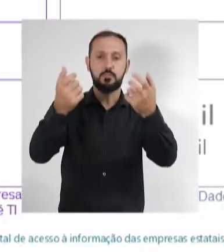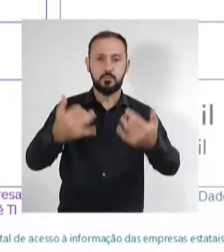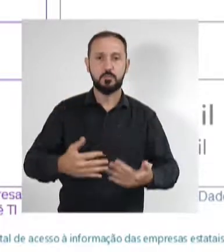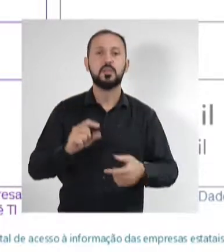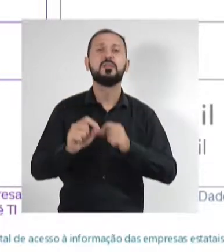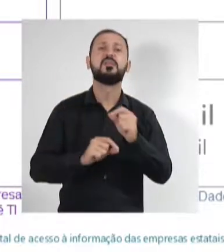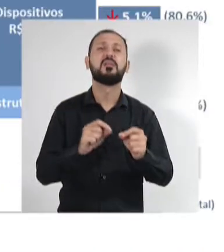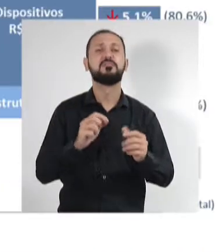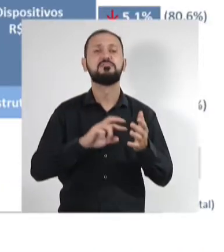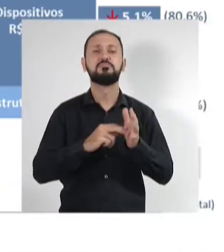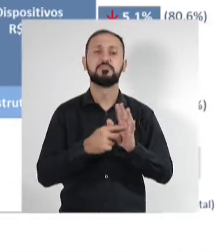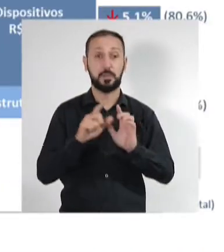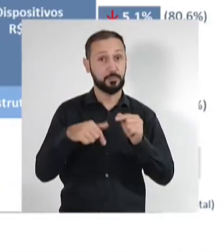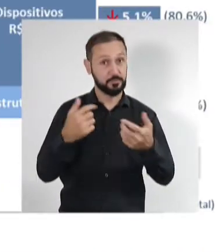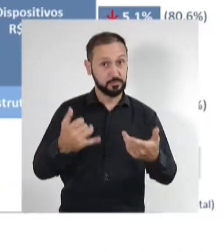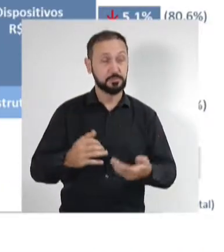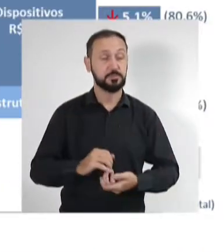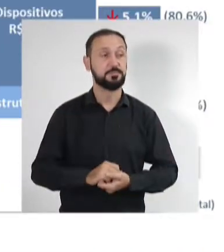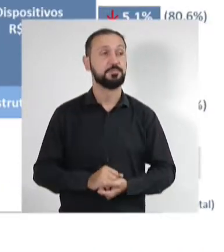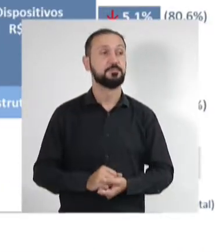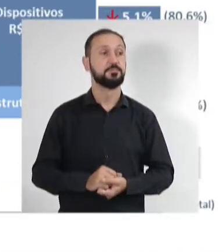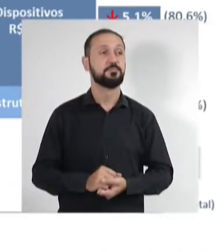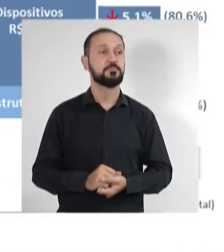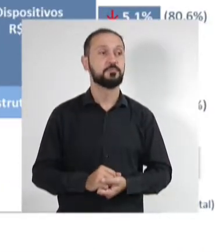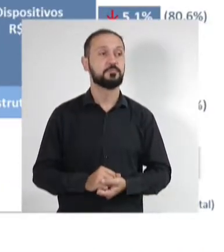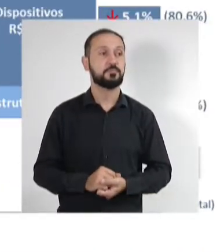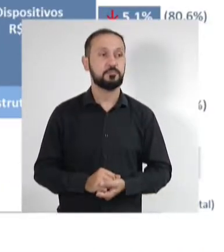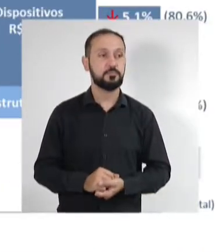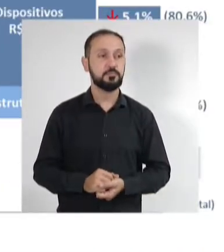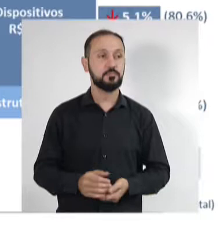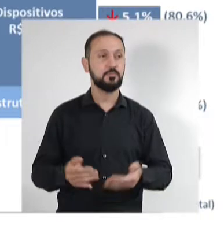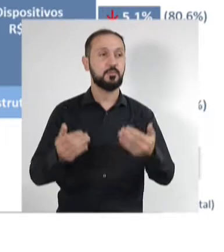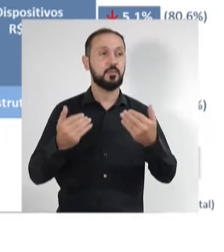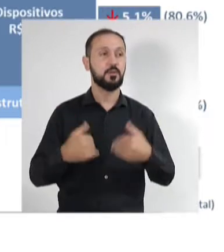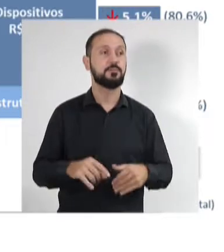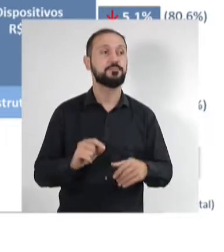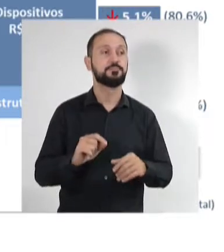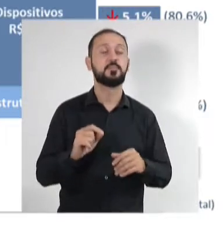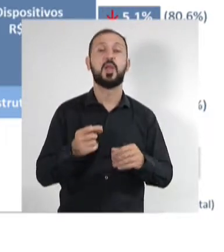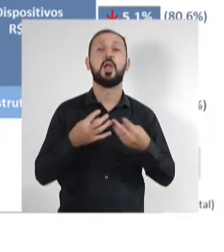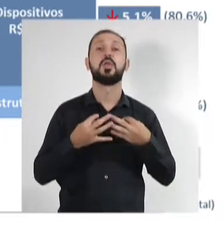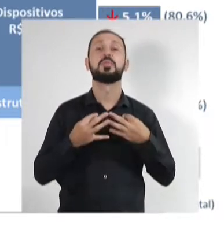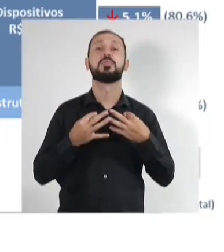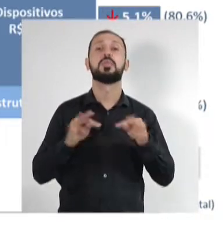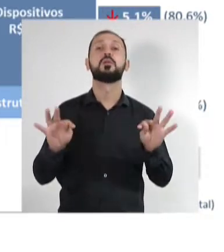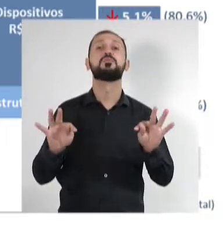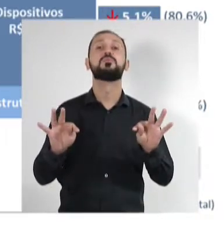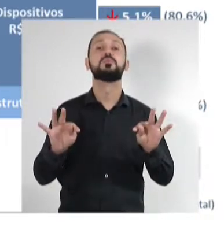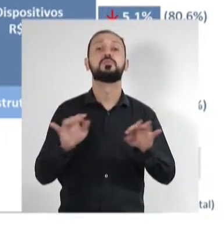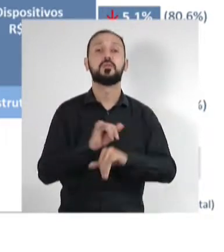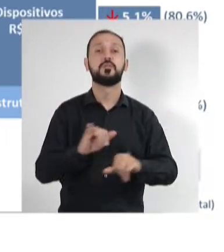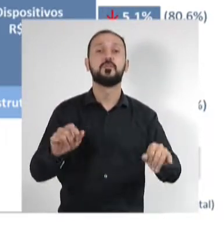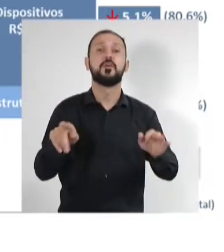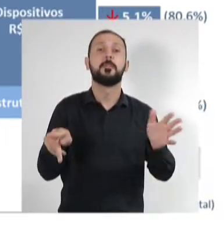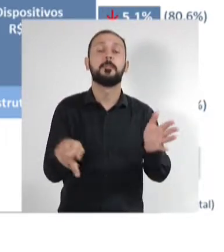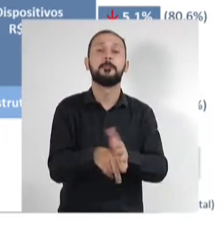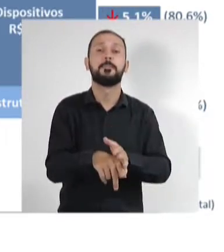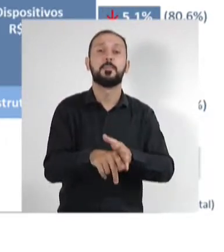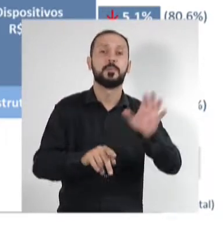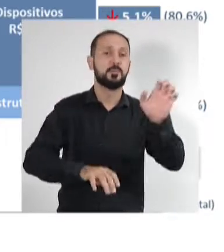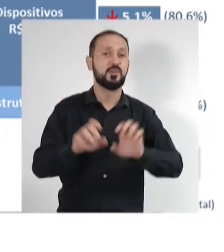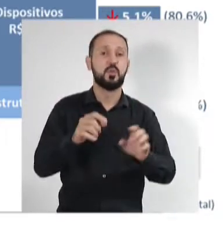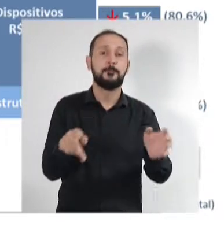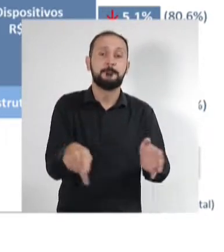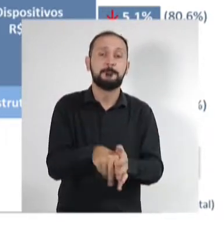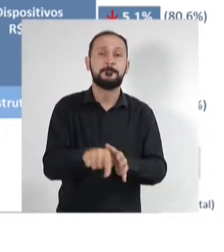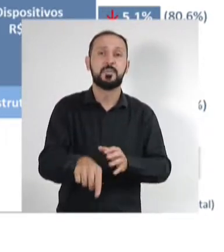o que significa isso. Ali embaixo a gente vê TI in-house, que é a tecnologia da informação produzida pelas empresas que não são de TI,